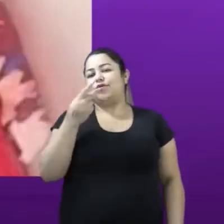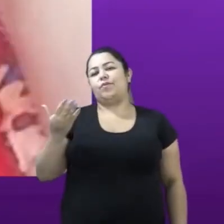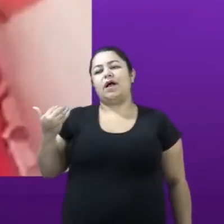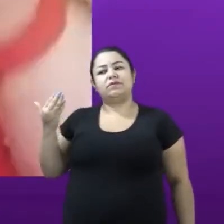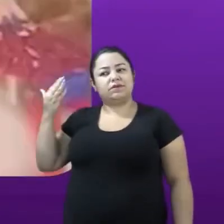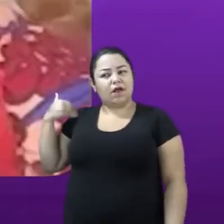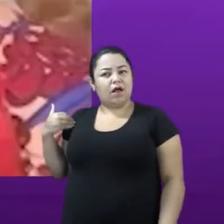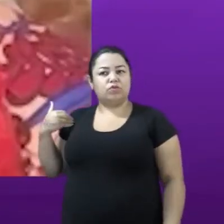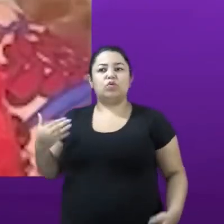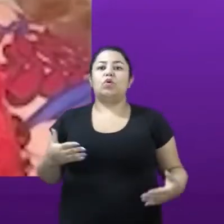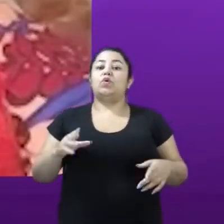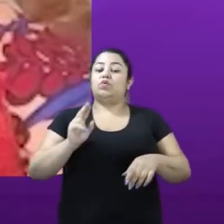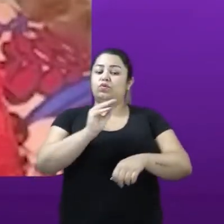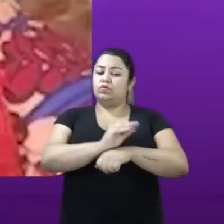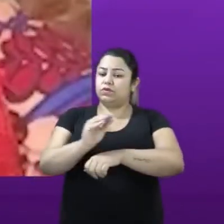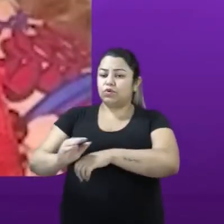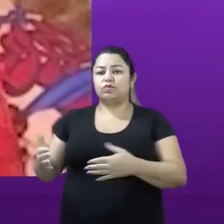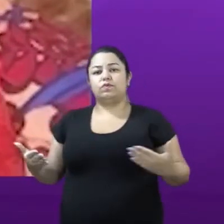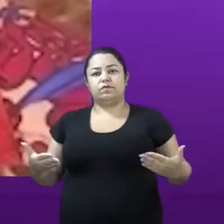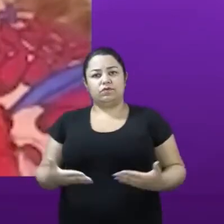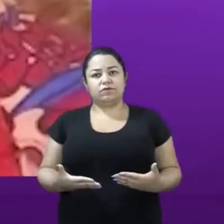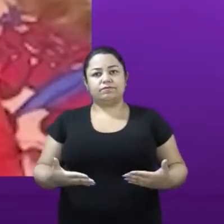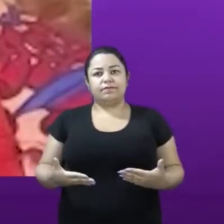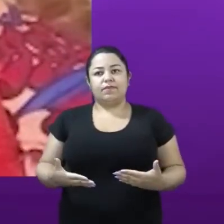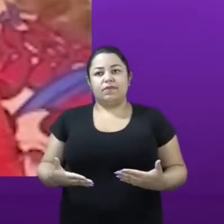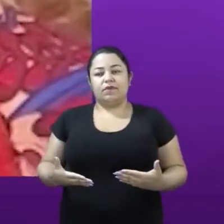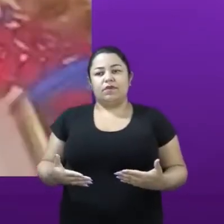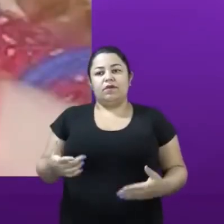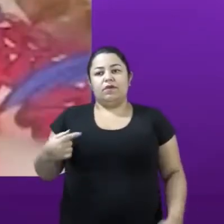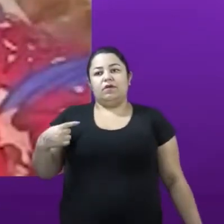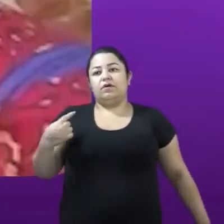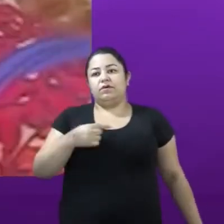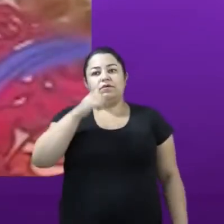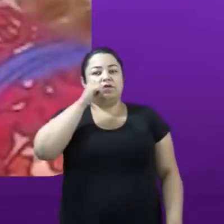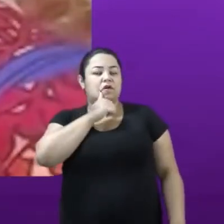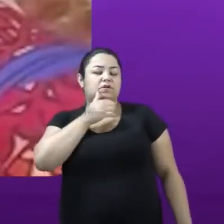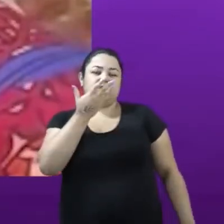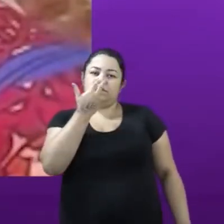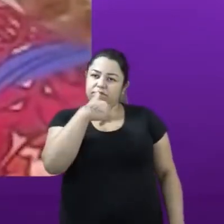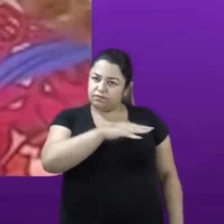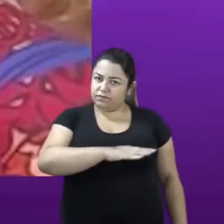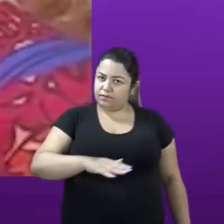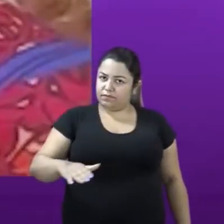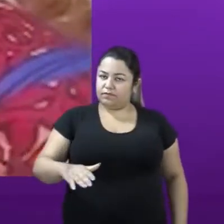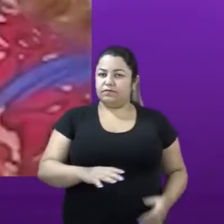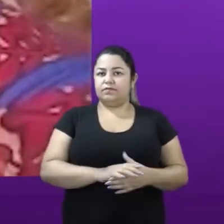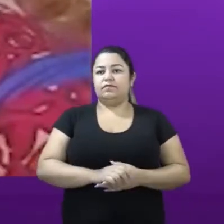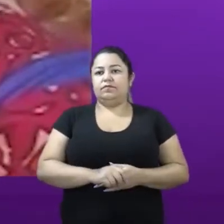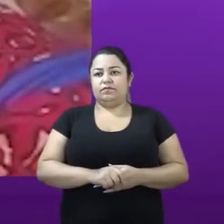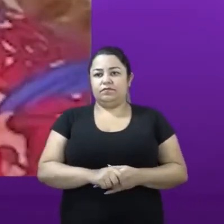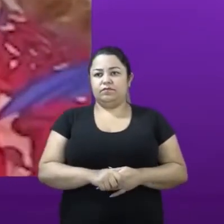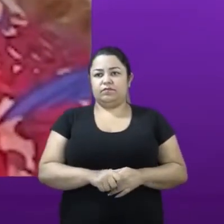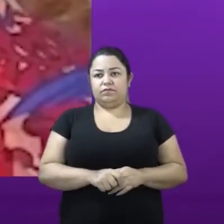mas nós cuidamos no hoje. É nas nossas crianças que estão se iniciando ao culto que nós estamos